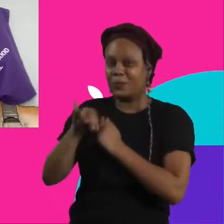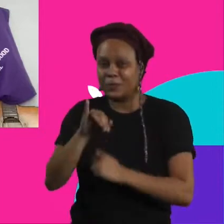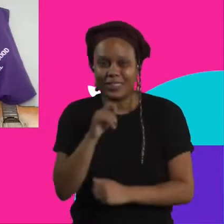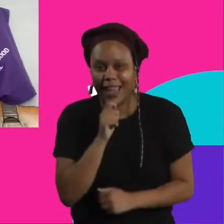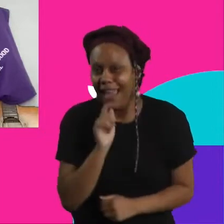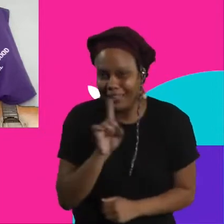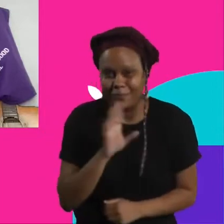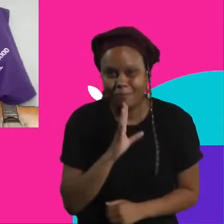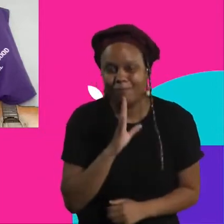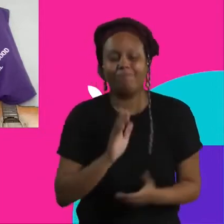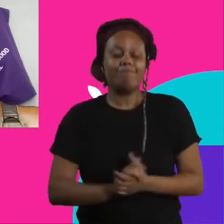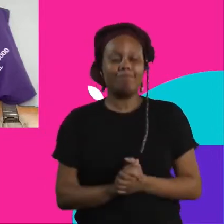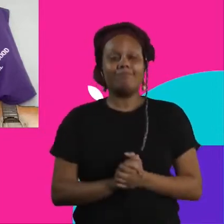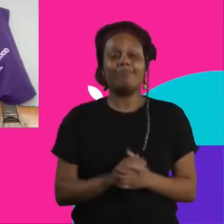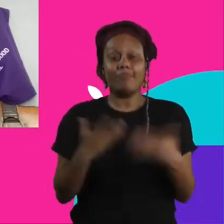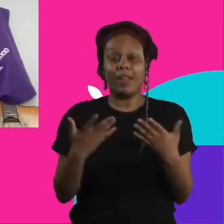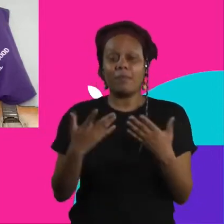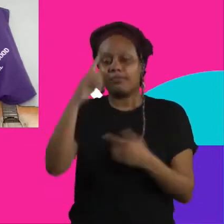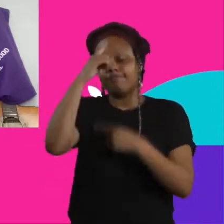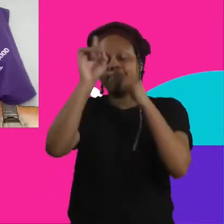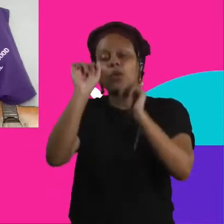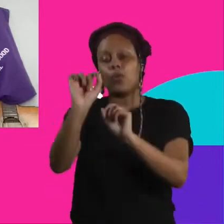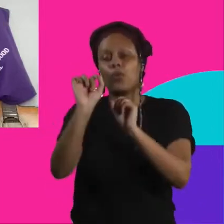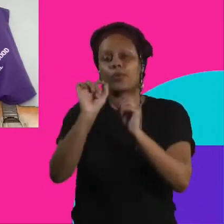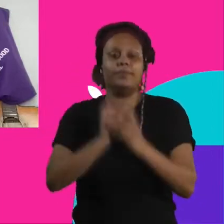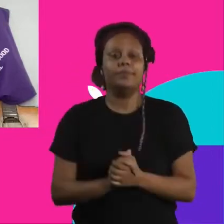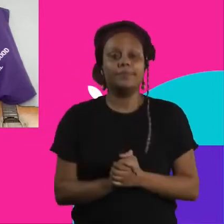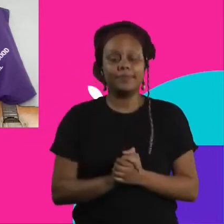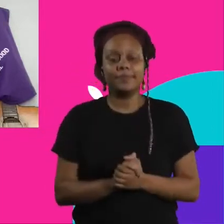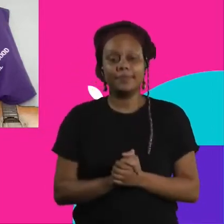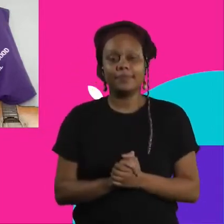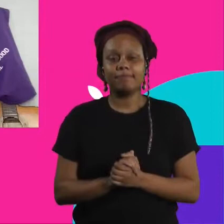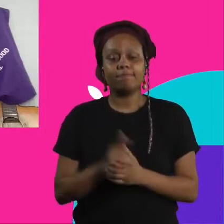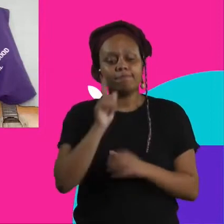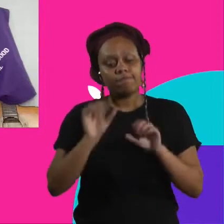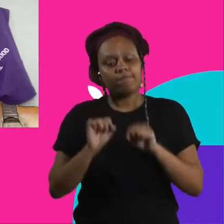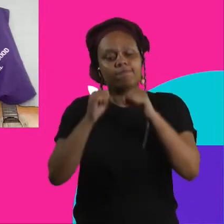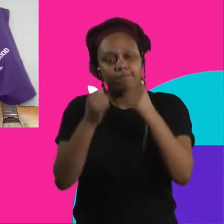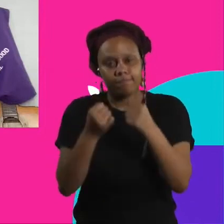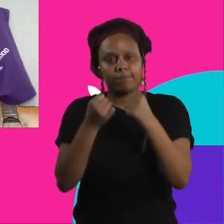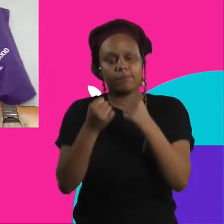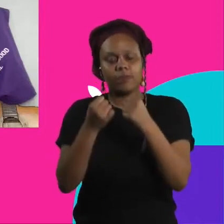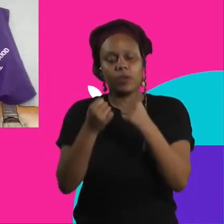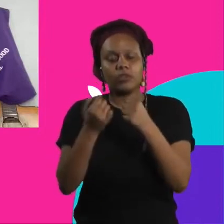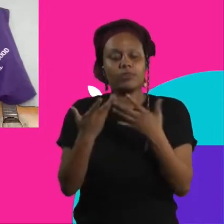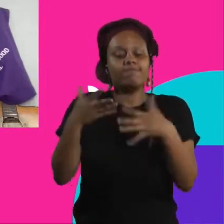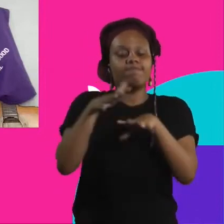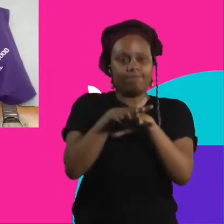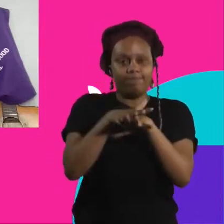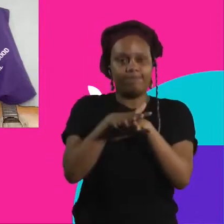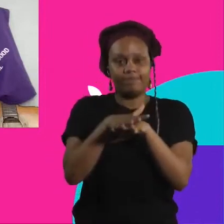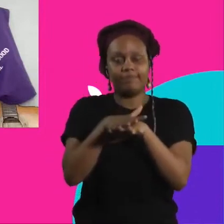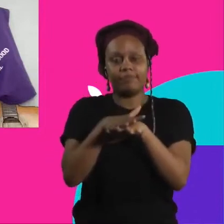conhece. Mas a ideia é realmente que com esse esforço de sermos inclusivos, né, a